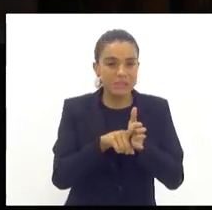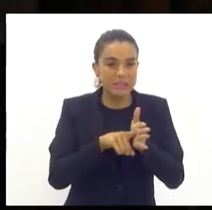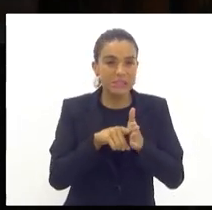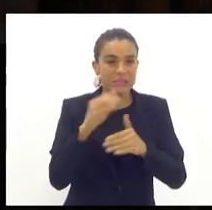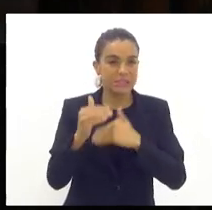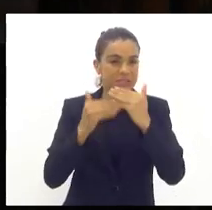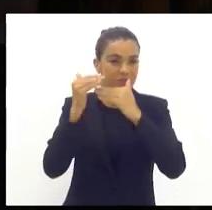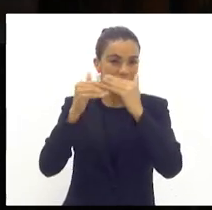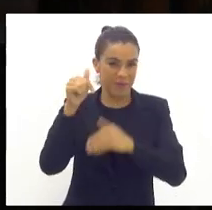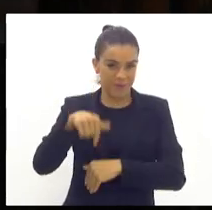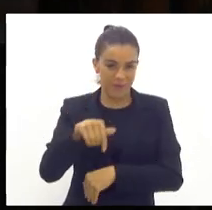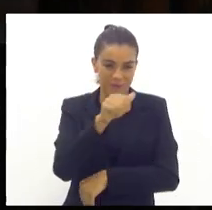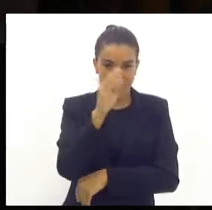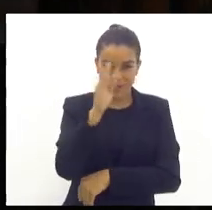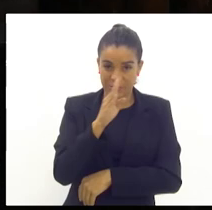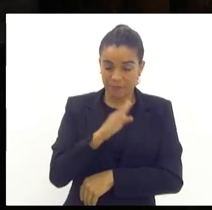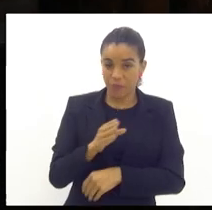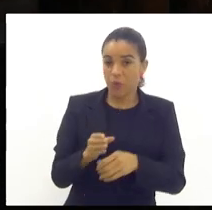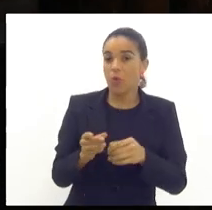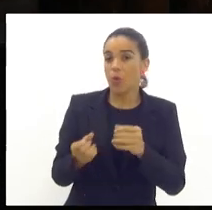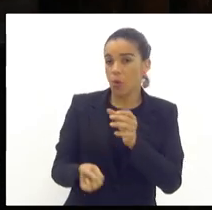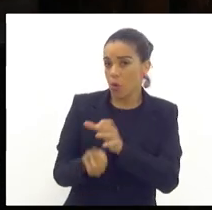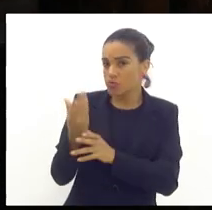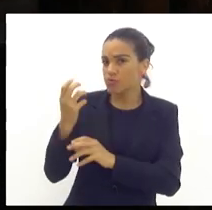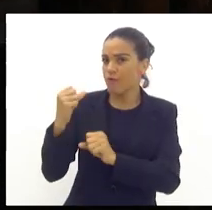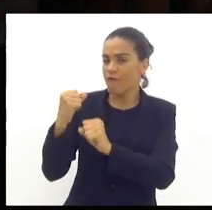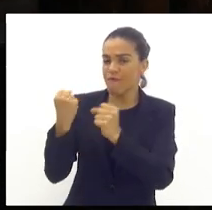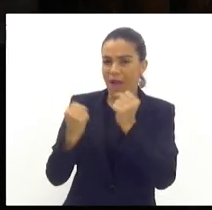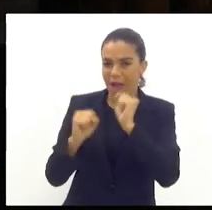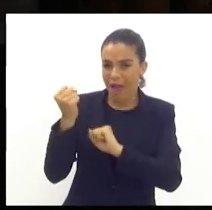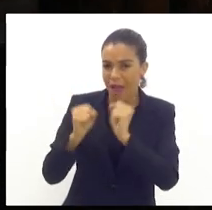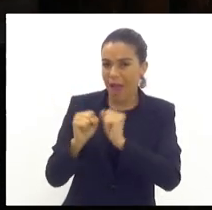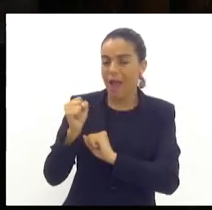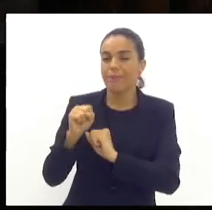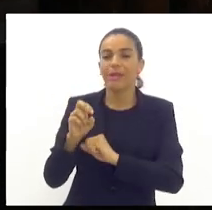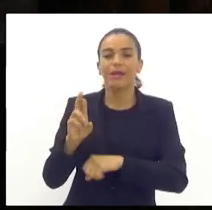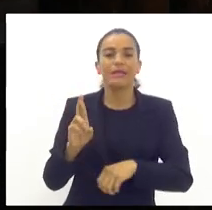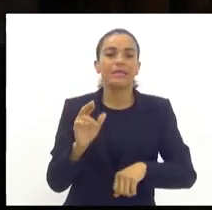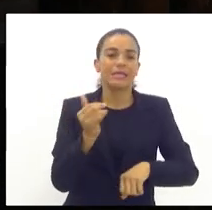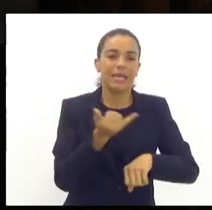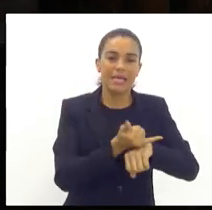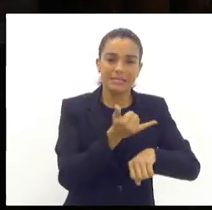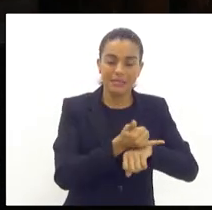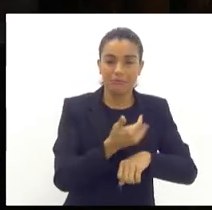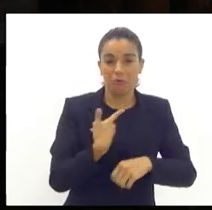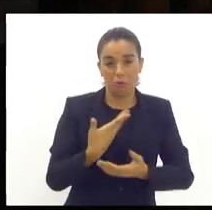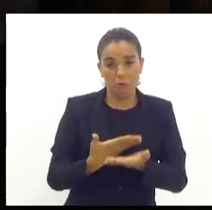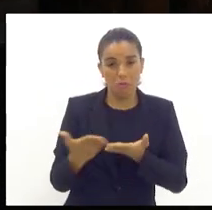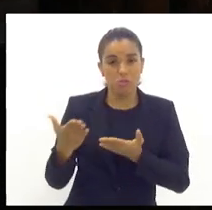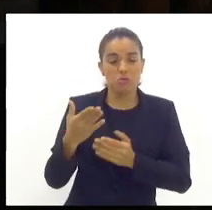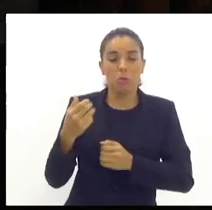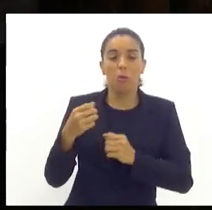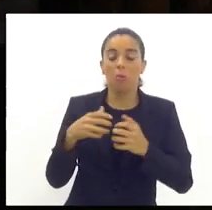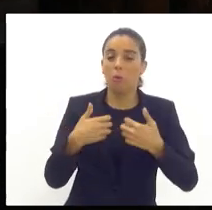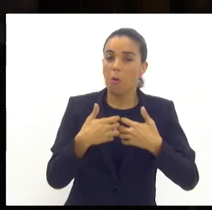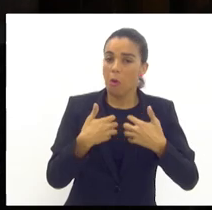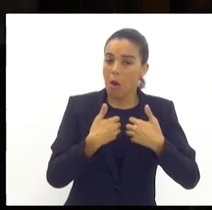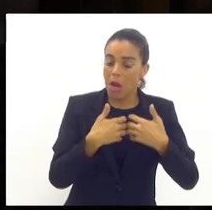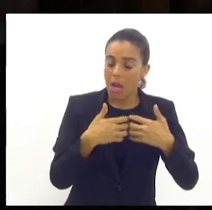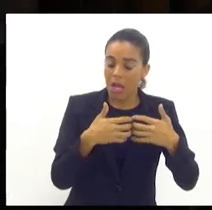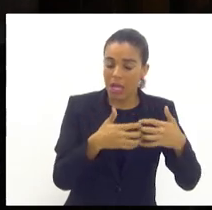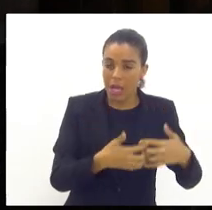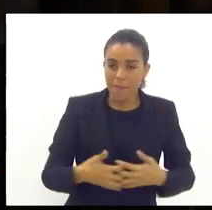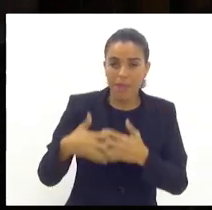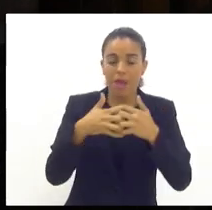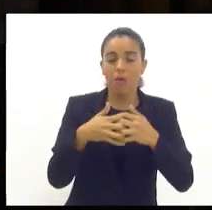Brasil, construiu várias fábricas no país, tem uma fábrica em Resende que começou a produzir ônibus e caminhões elétricos há alguns anos,